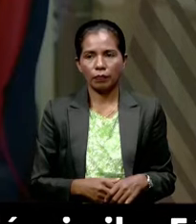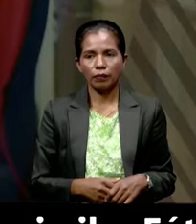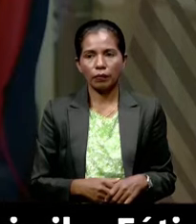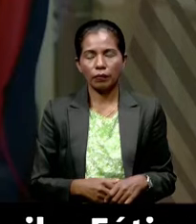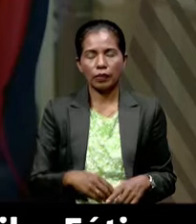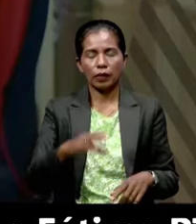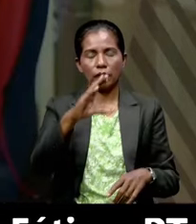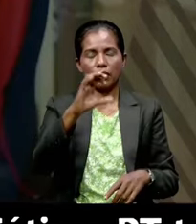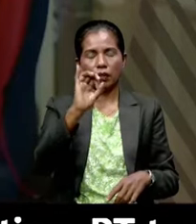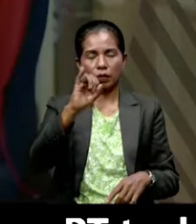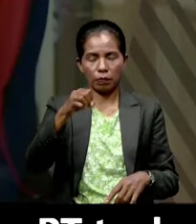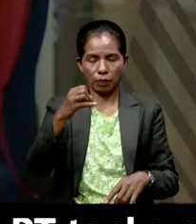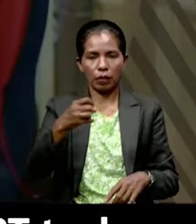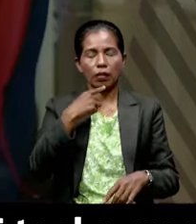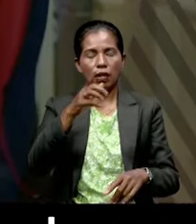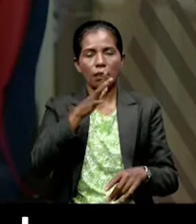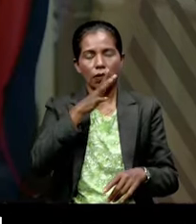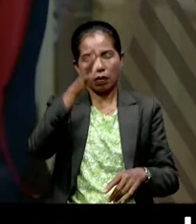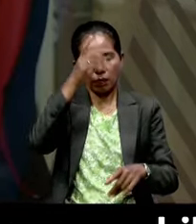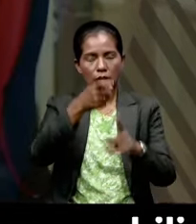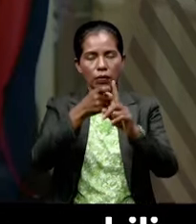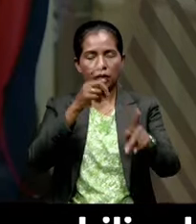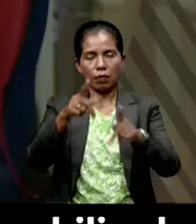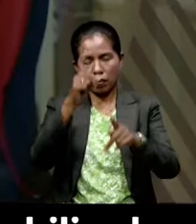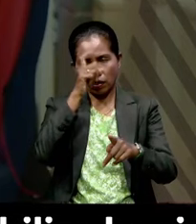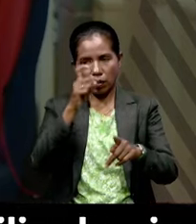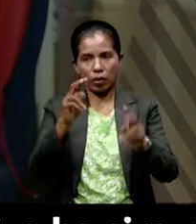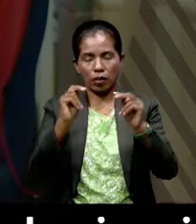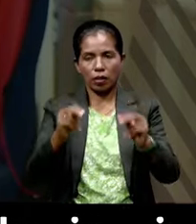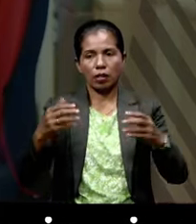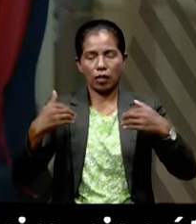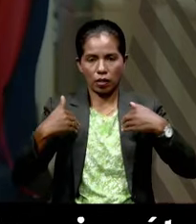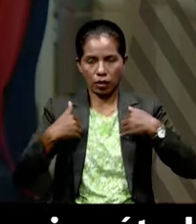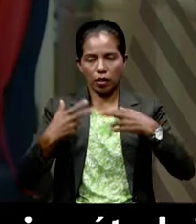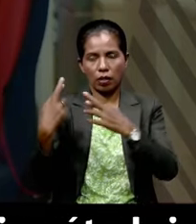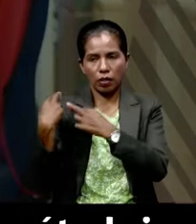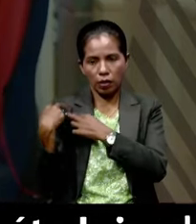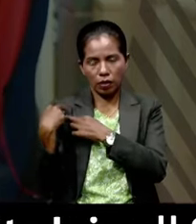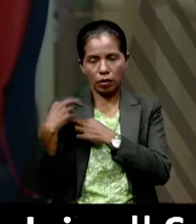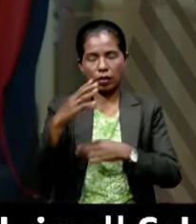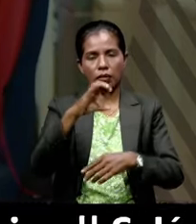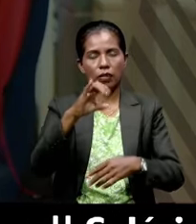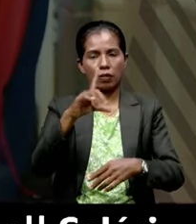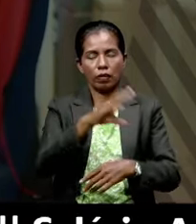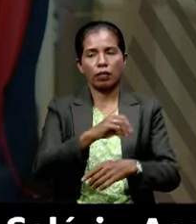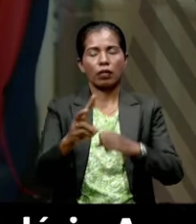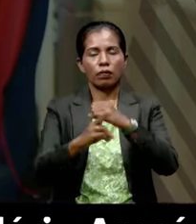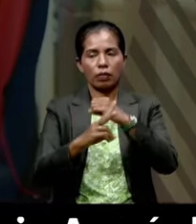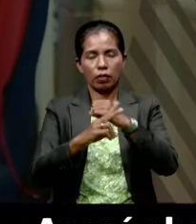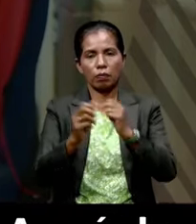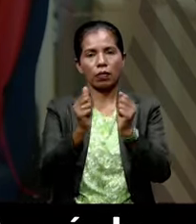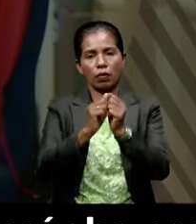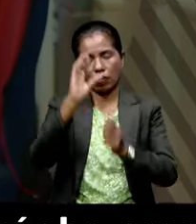JSMP konsidera inan aman husi arguidu minoridade tenki iha responsabilidade sivil ba vitima honi